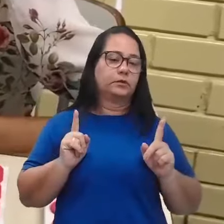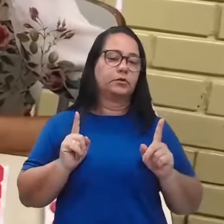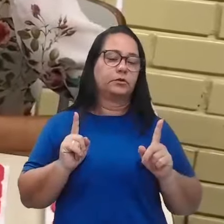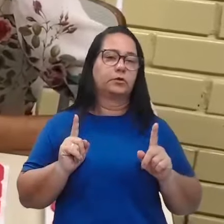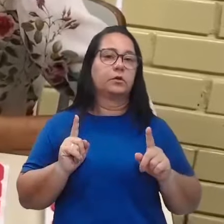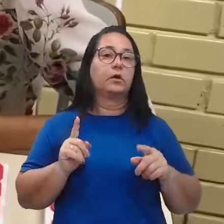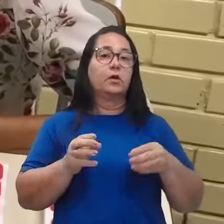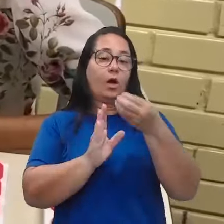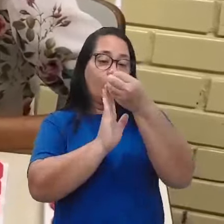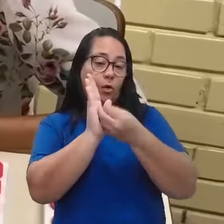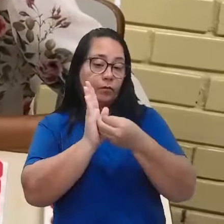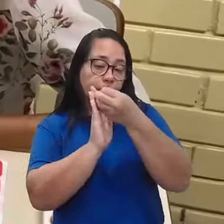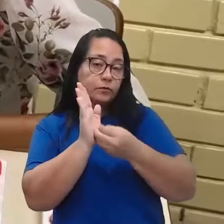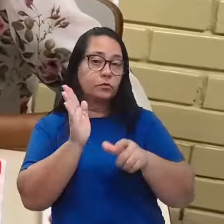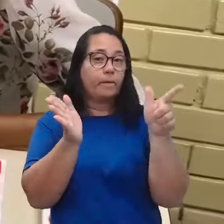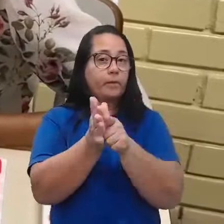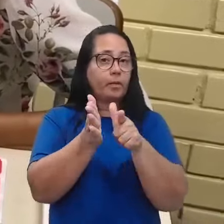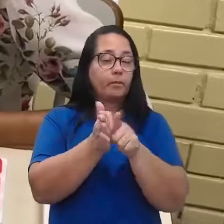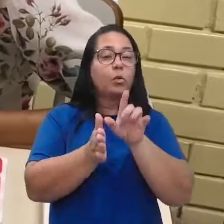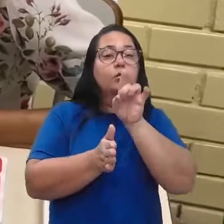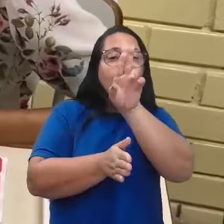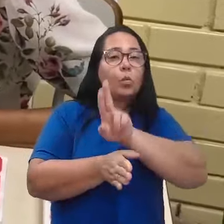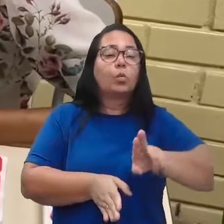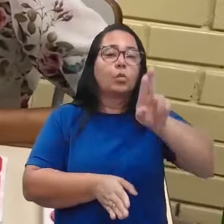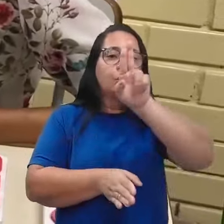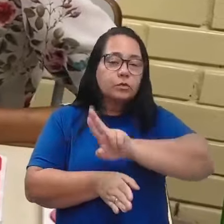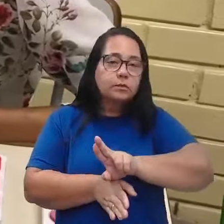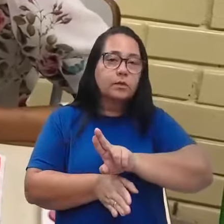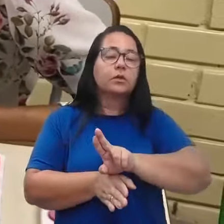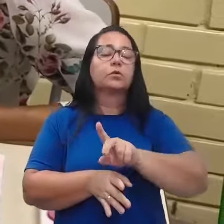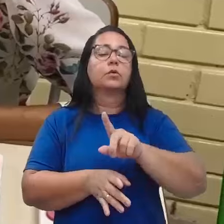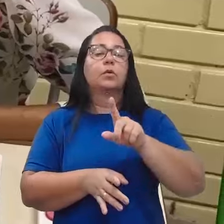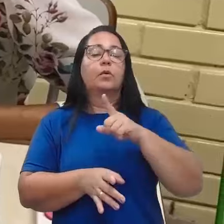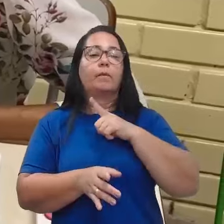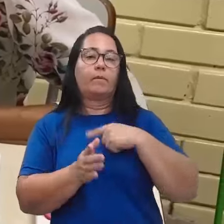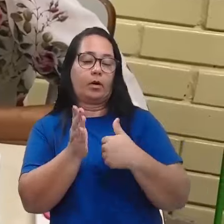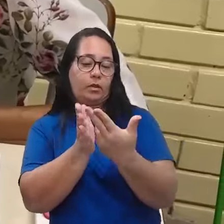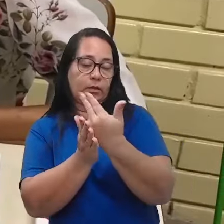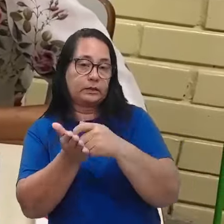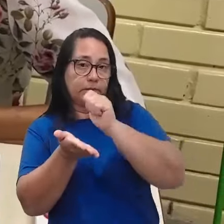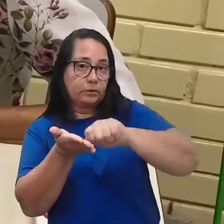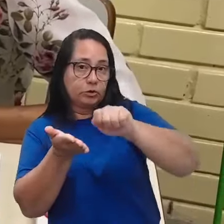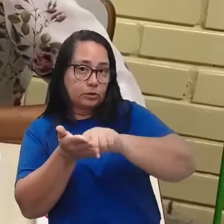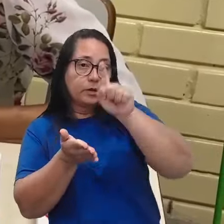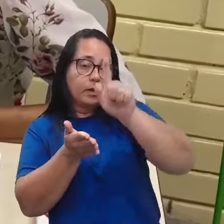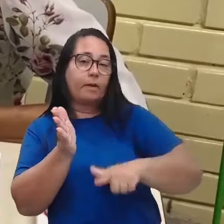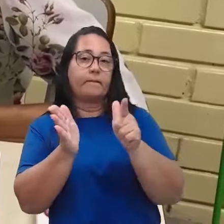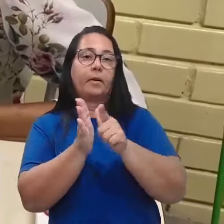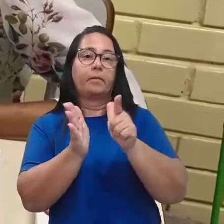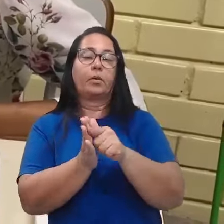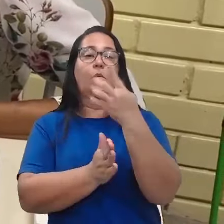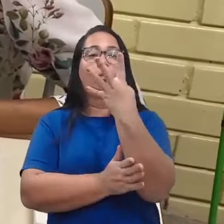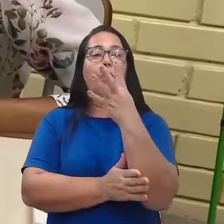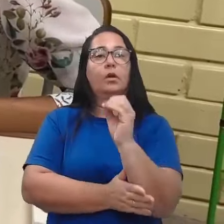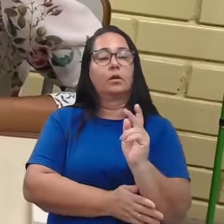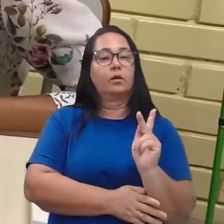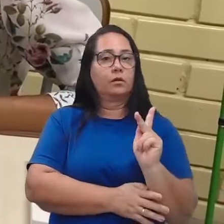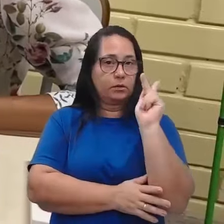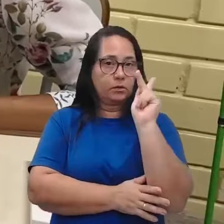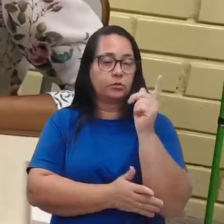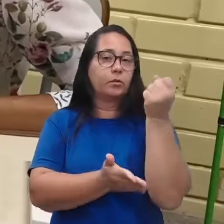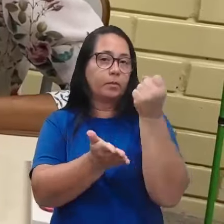desenho. Entendi. E a folha de ofício, que é de 40 quilos, que a gente utiliza para a escrita braile. Entendi. Para fazer a marcação em braile. Entendi,